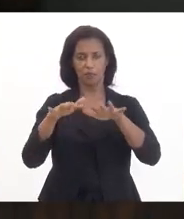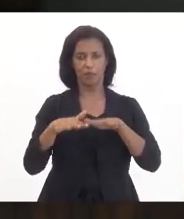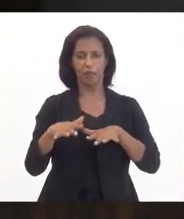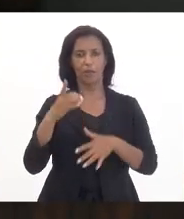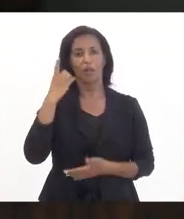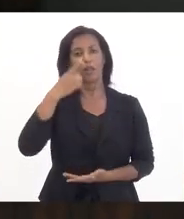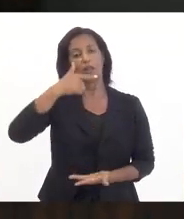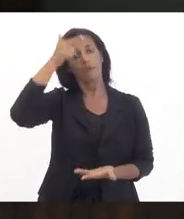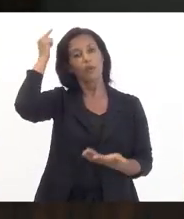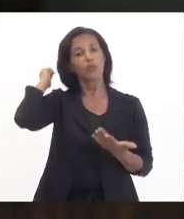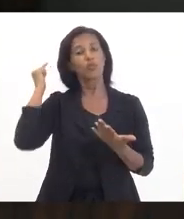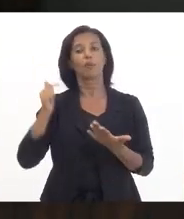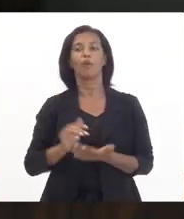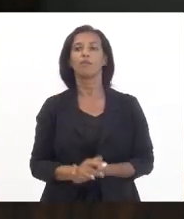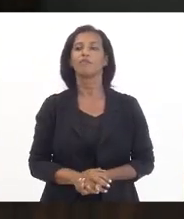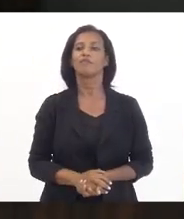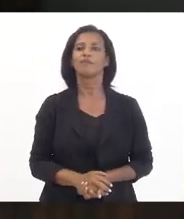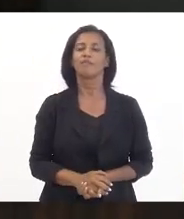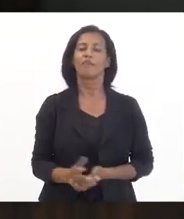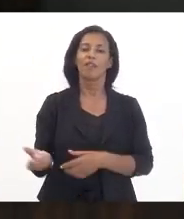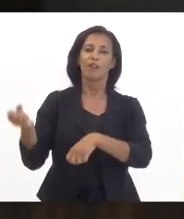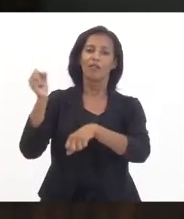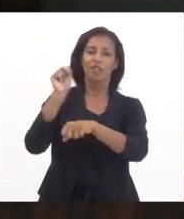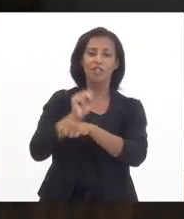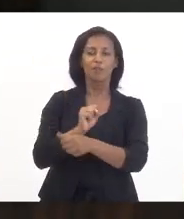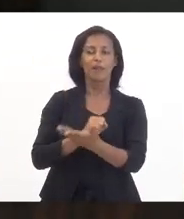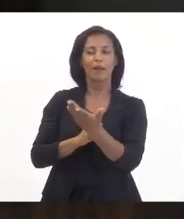Deputado Luiz Paulo vai aguardar a deputada Adriana.